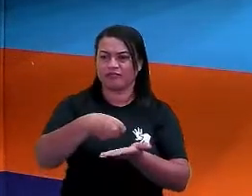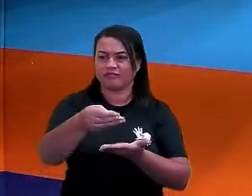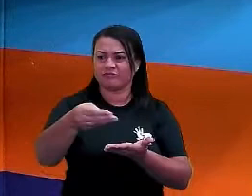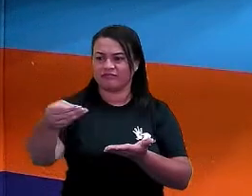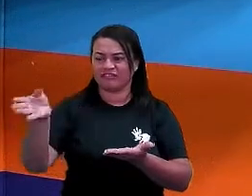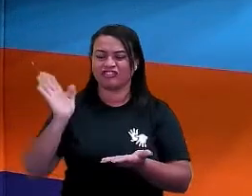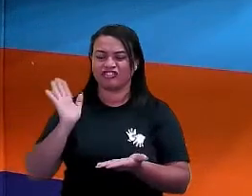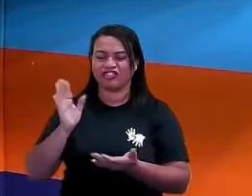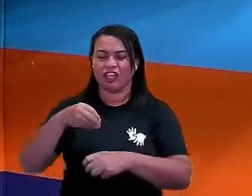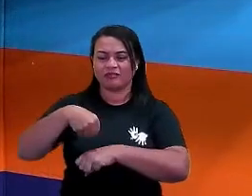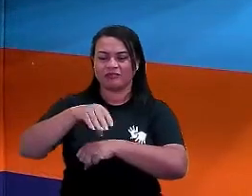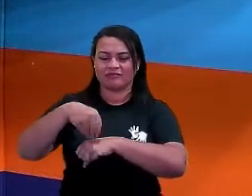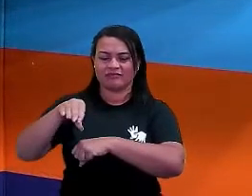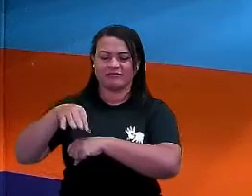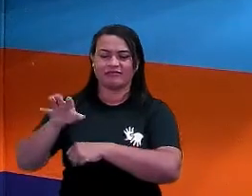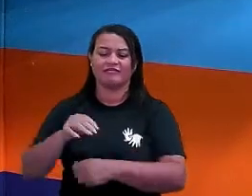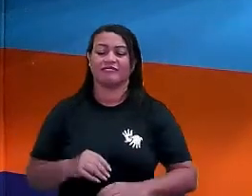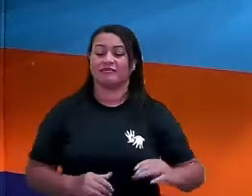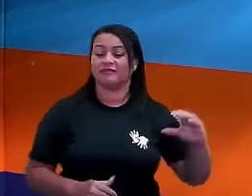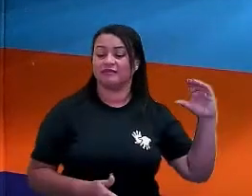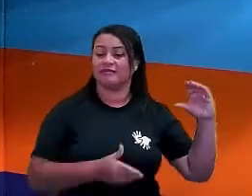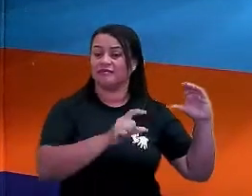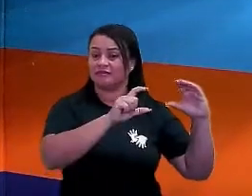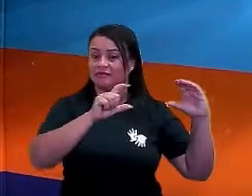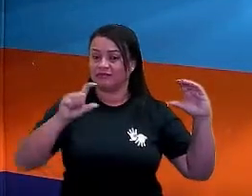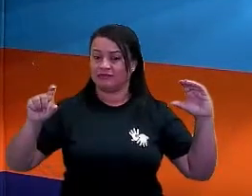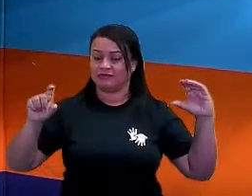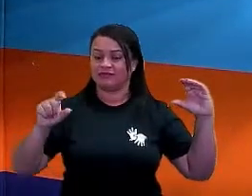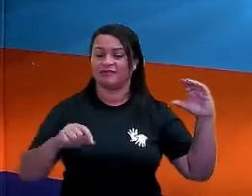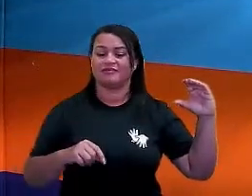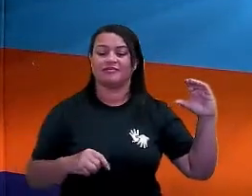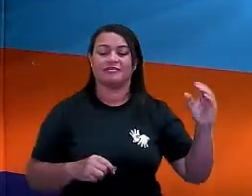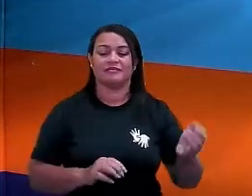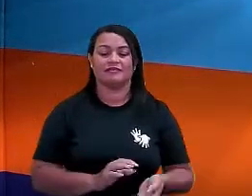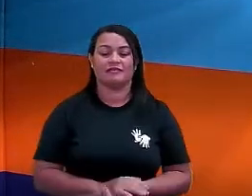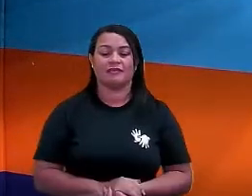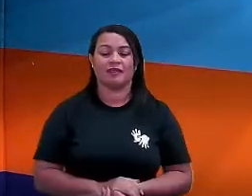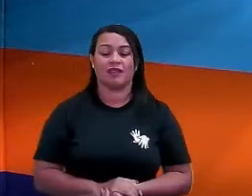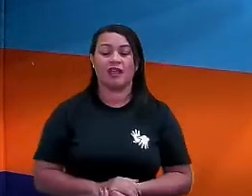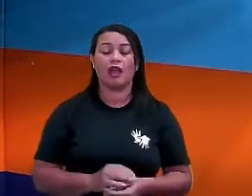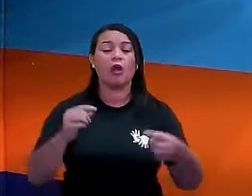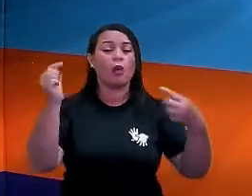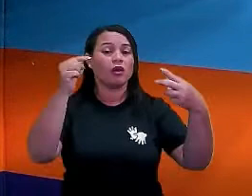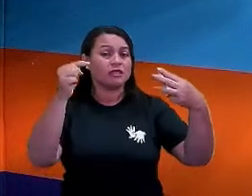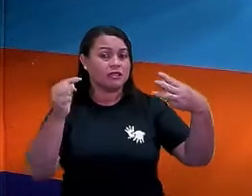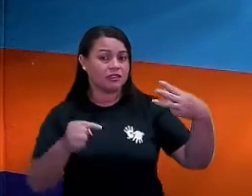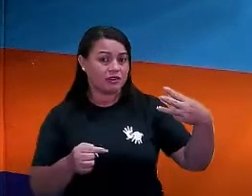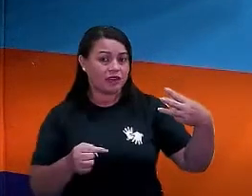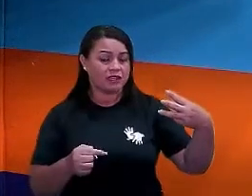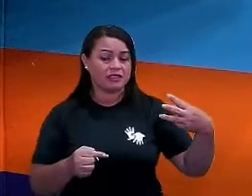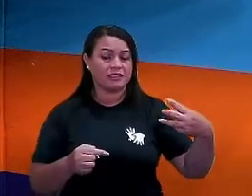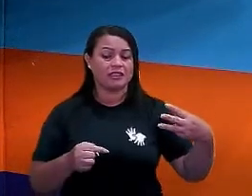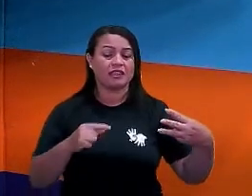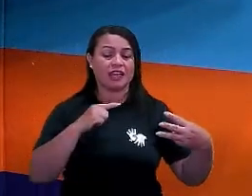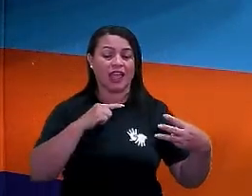they aren't going to pay your money back. Qual dessas frases aqui apresenta erro?